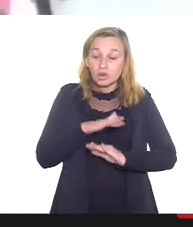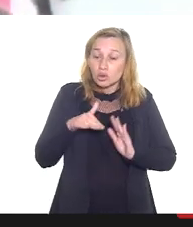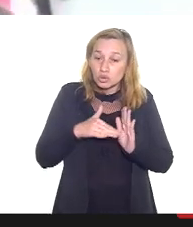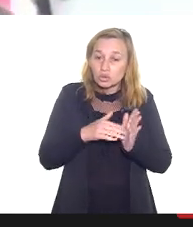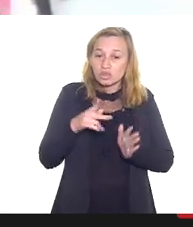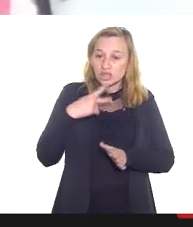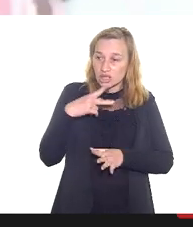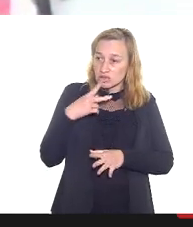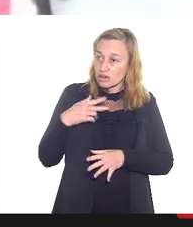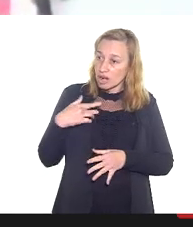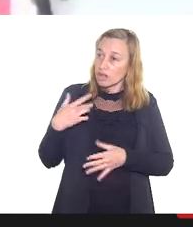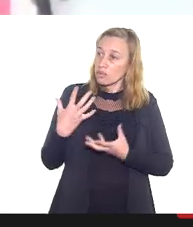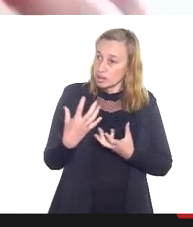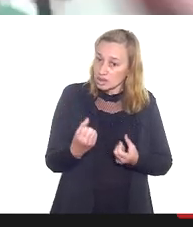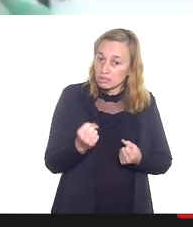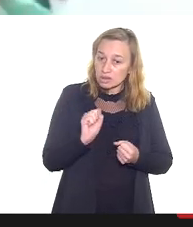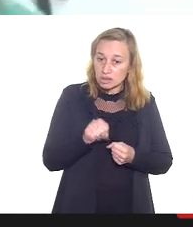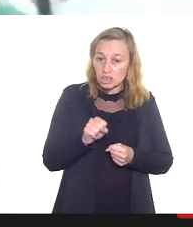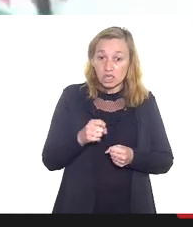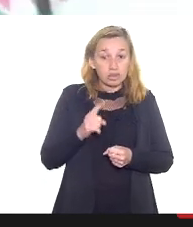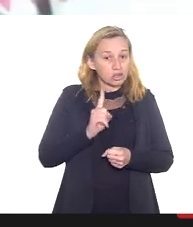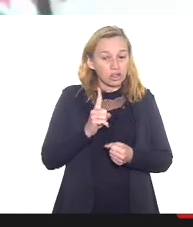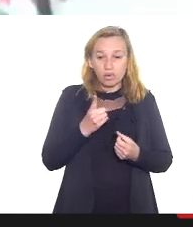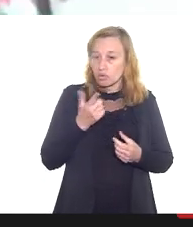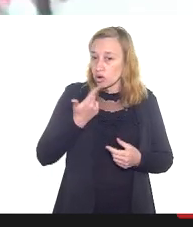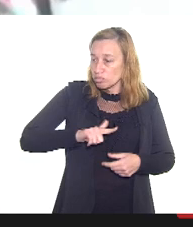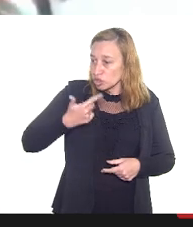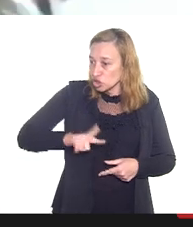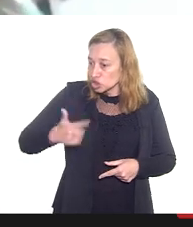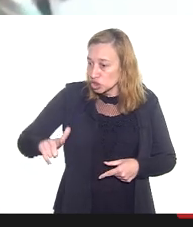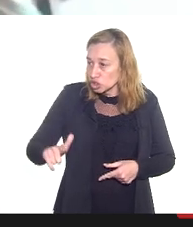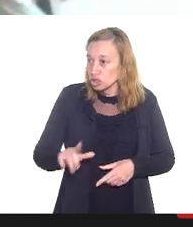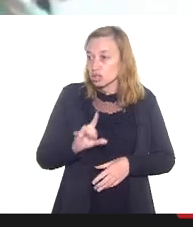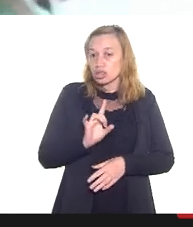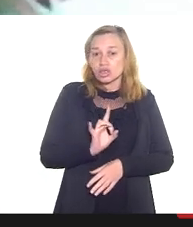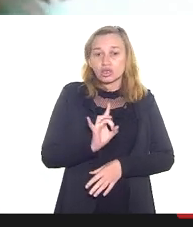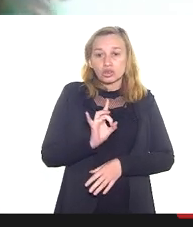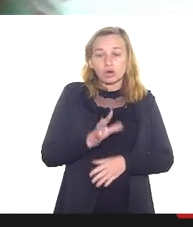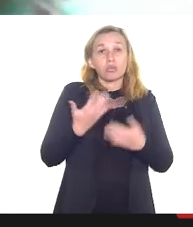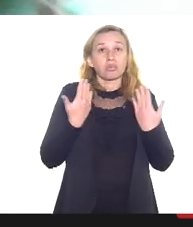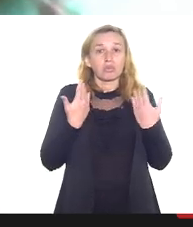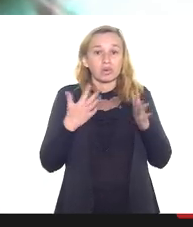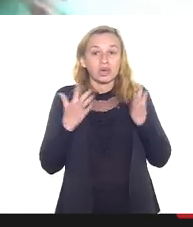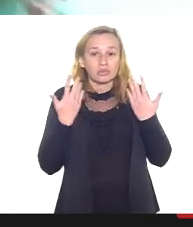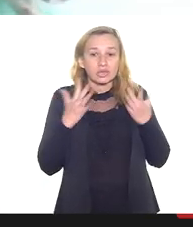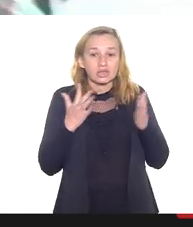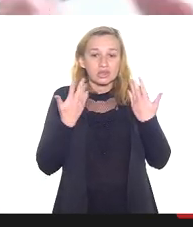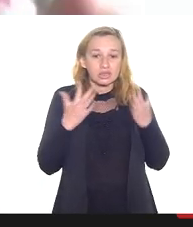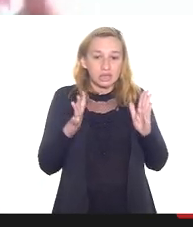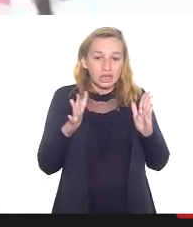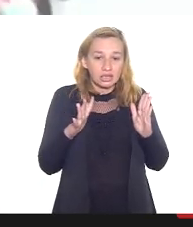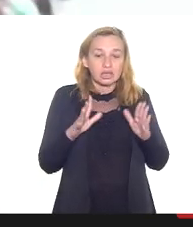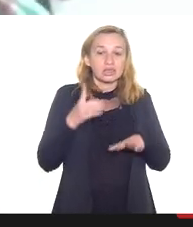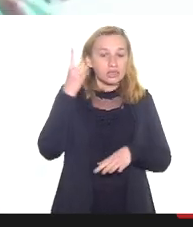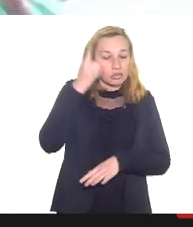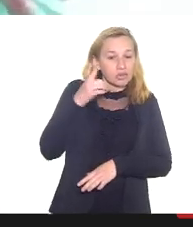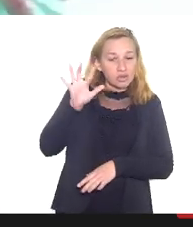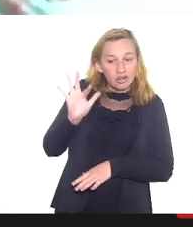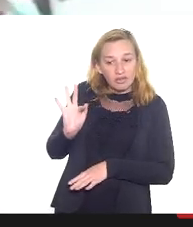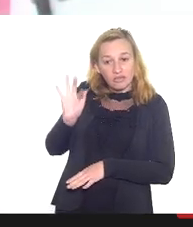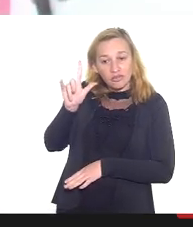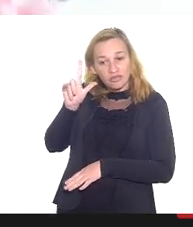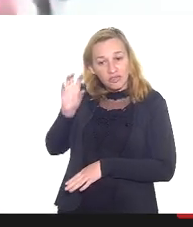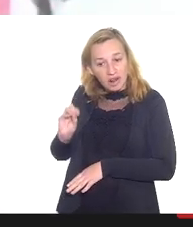falas anteriores e, por isso, não vou repeti-las. Inclusive, parabenizo o deputado Flávio